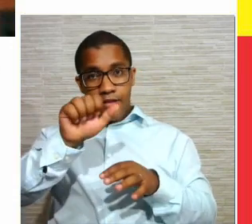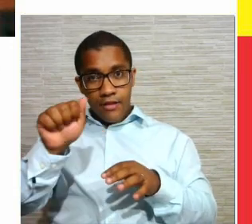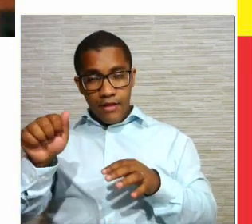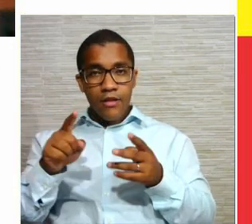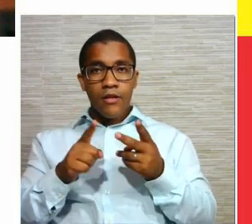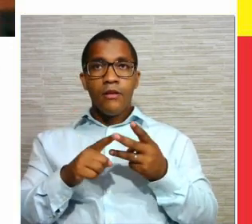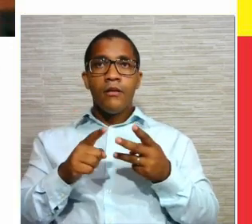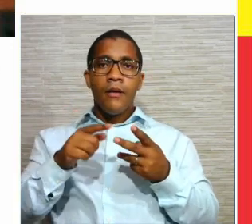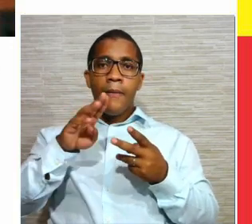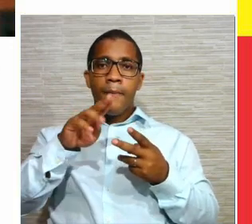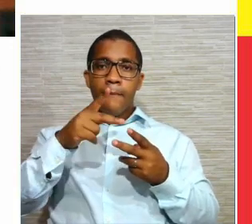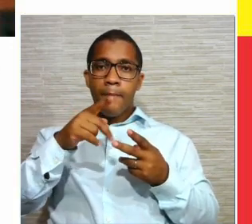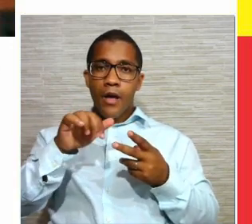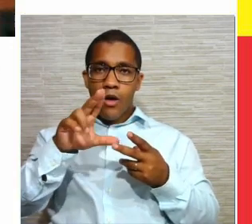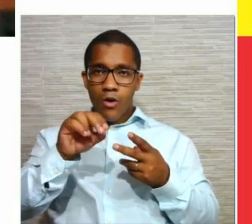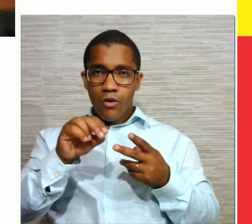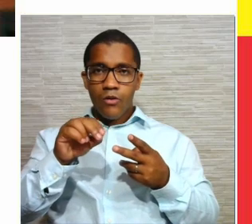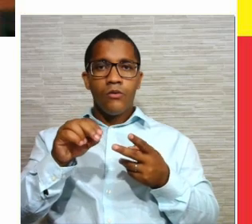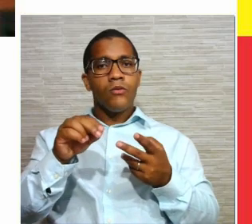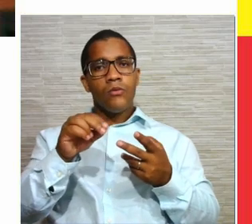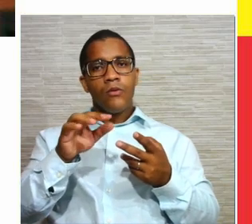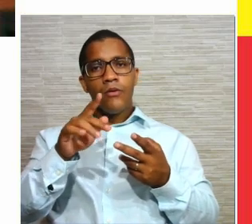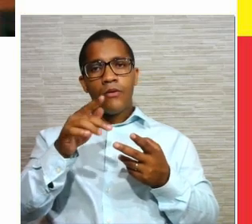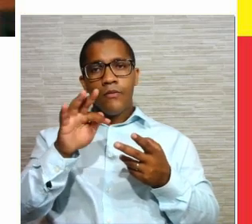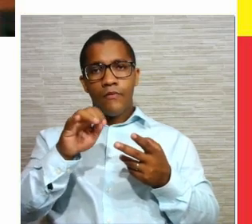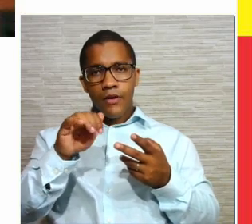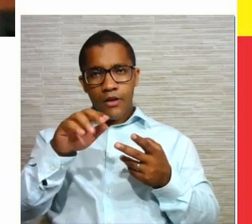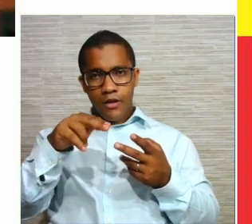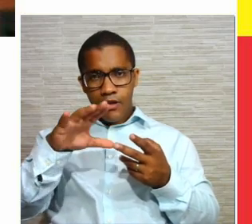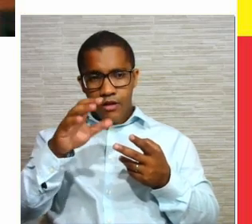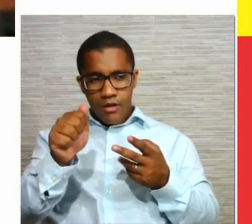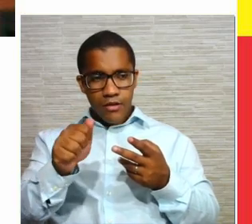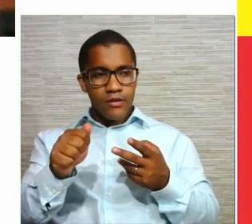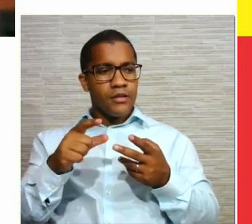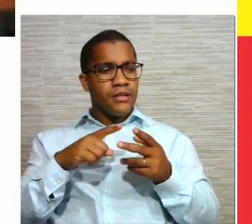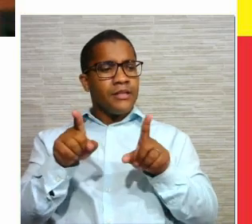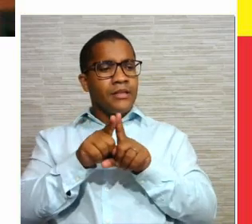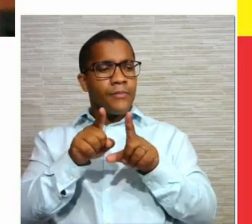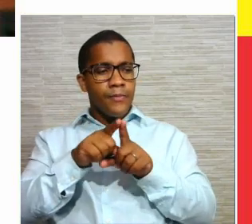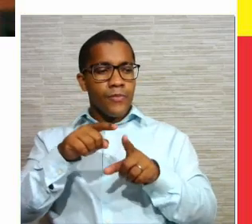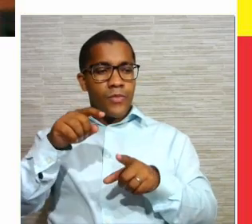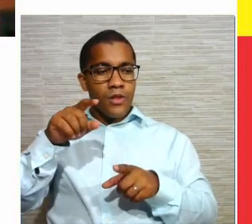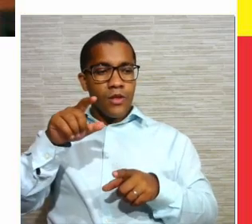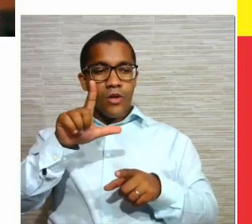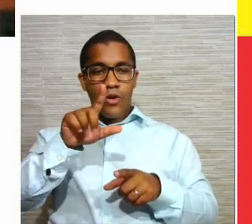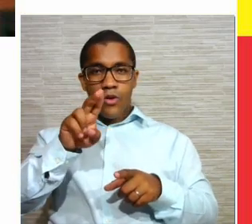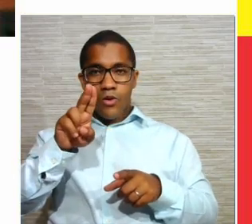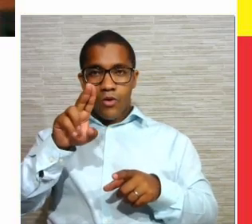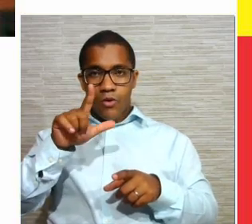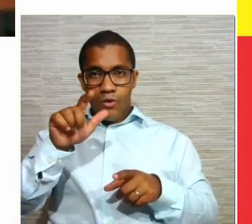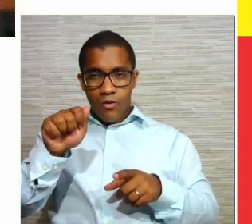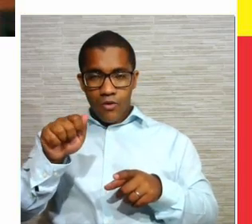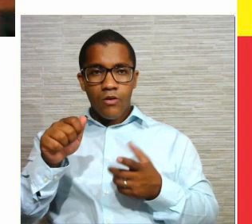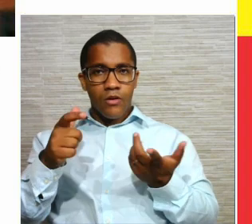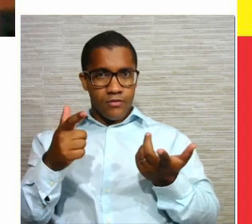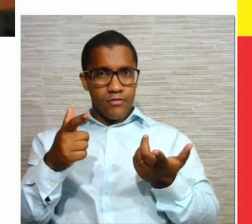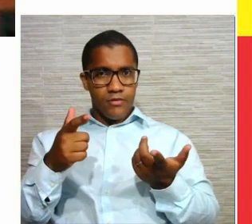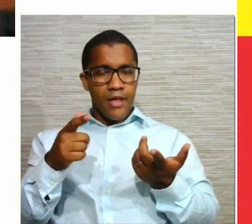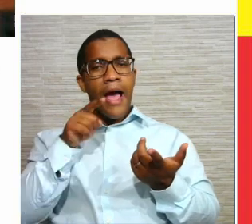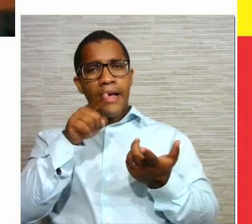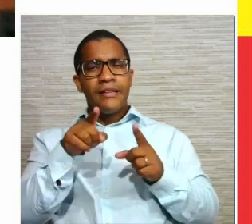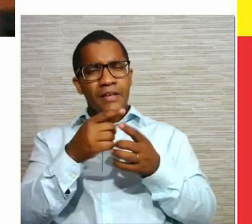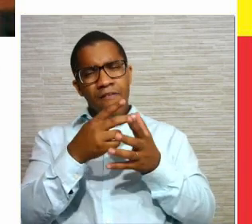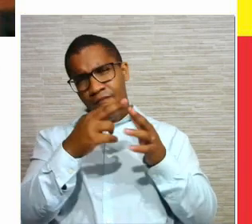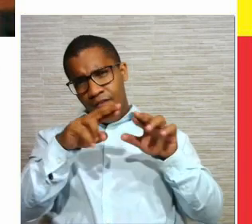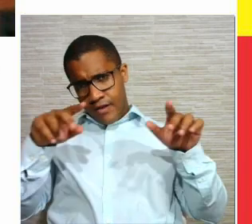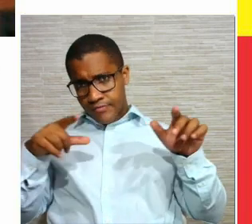Céu, Lula Cortes e Má Companhia, e entre outros artistas. Na imagem a gente vê o álbum da Mundo Livre S.A.,